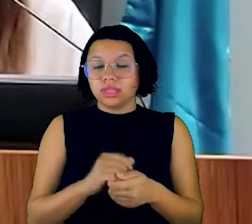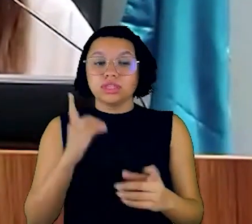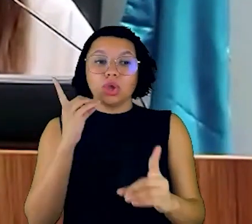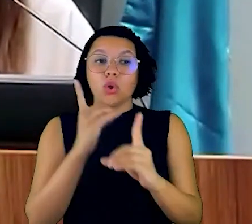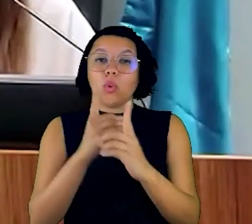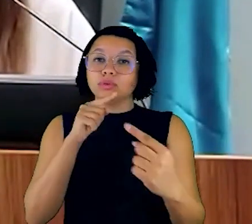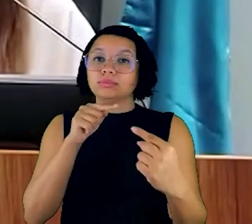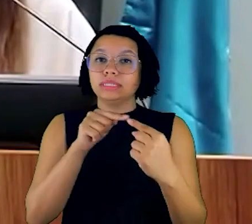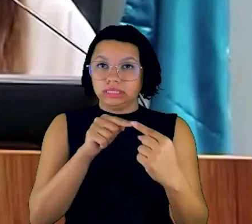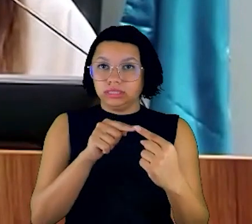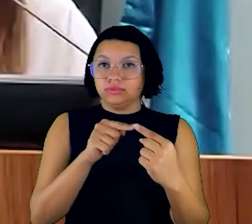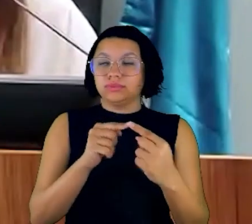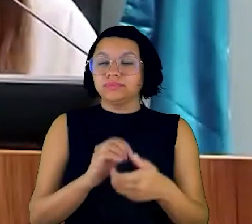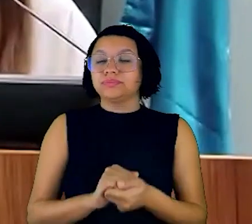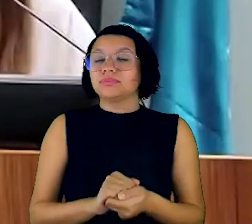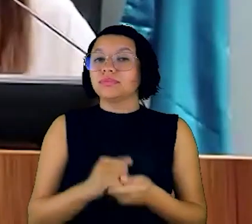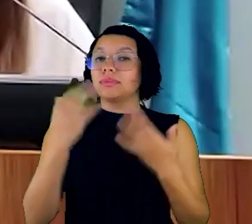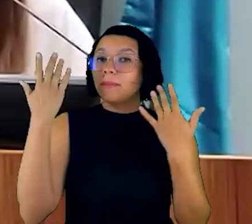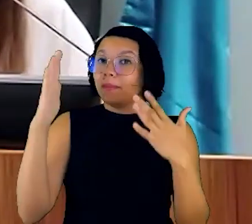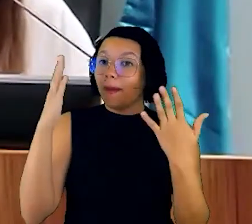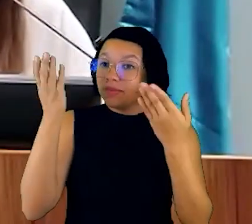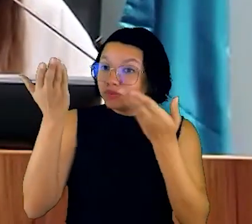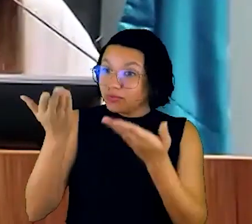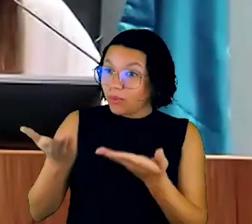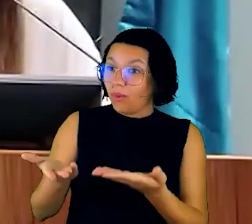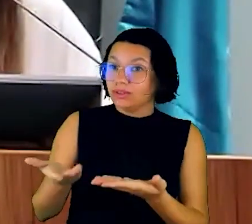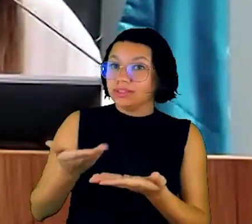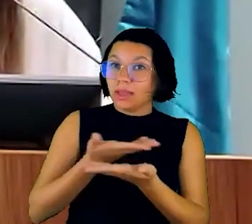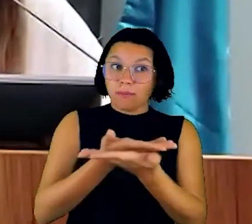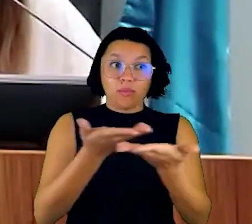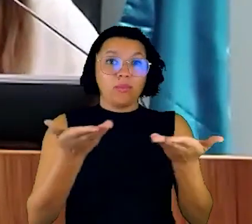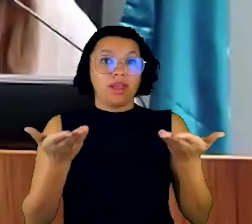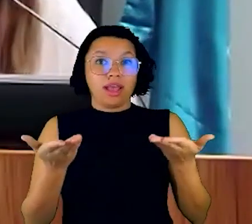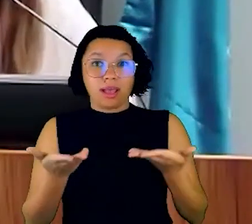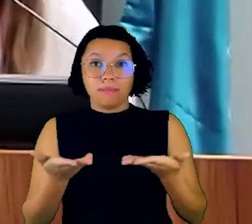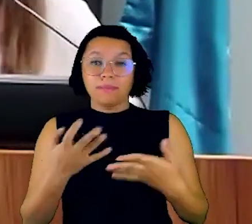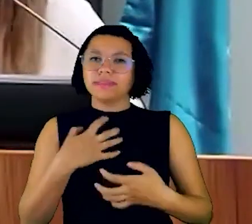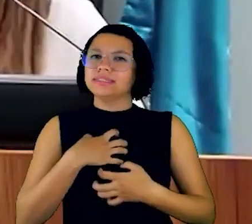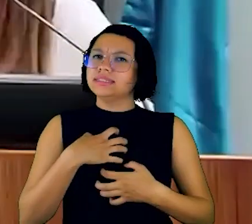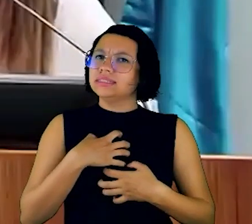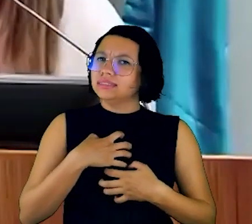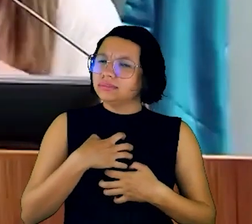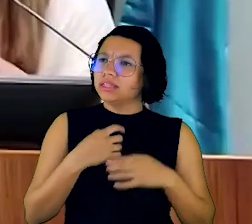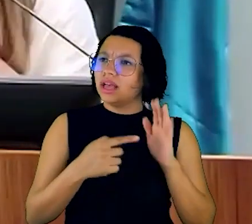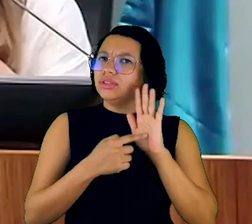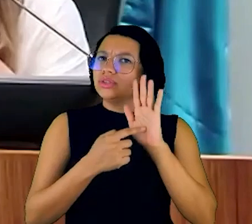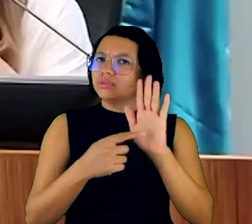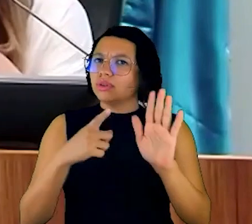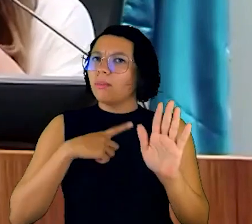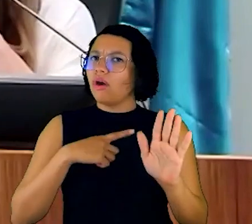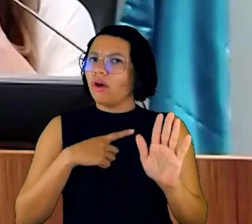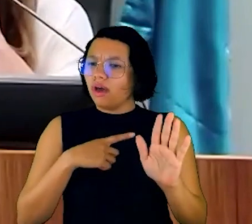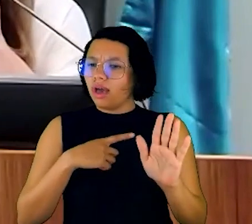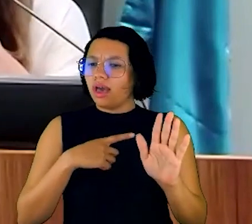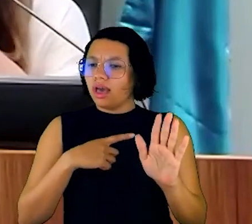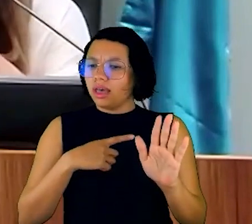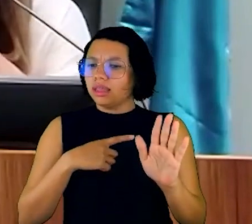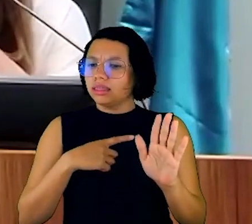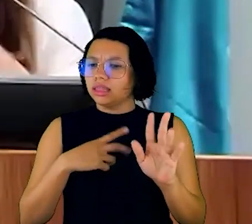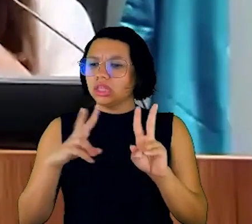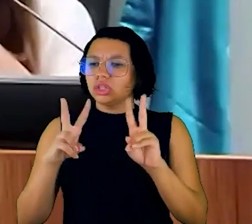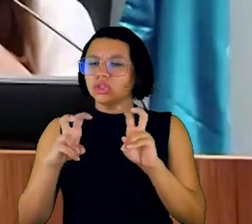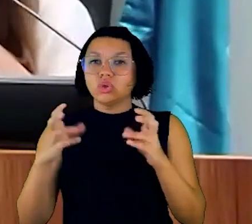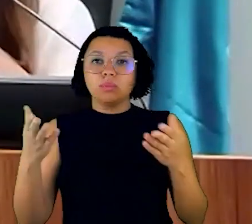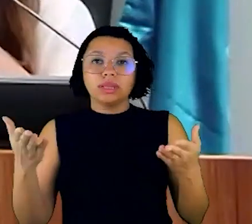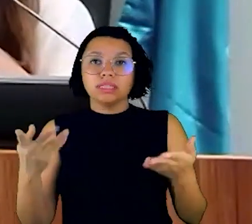E parabenizo você publicamente pela sensibilidade que demonstra ter em relação a um